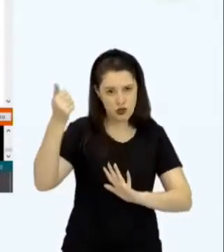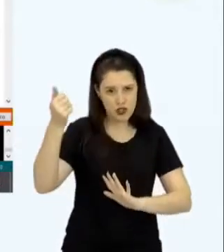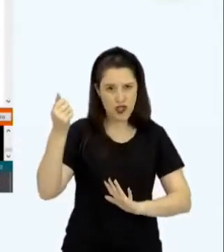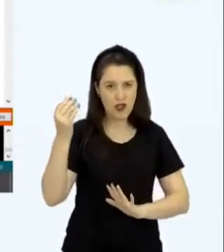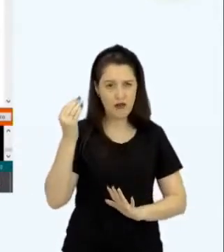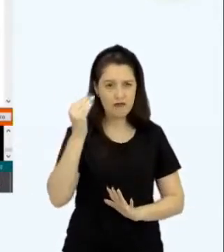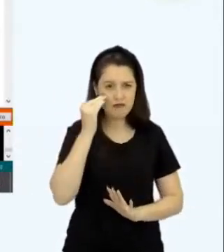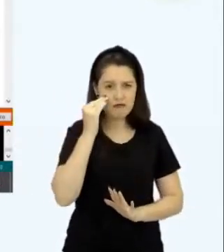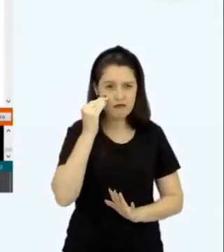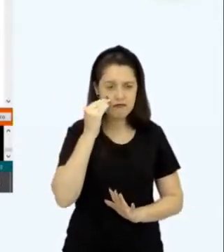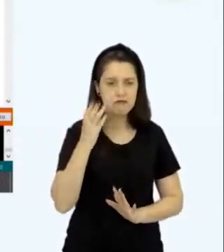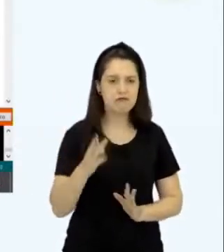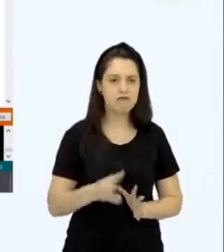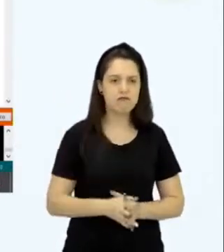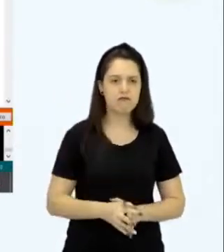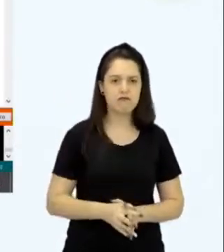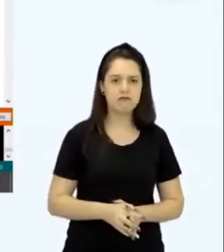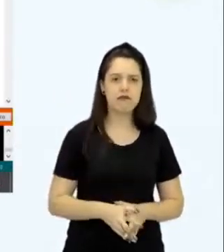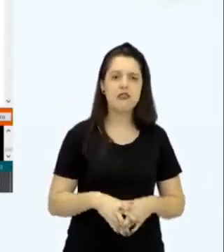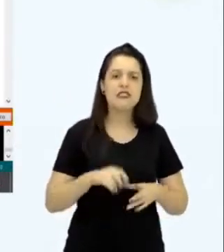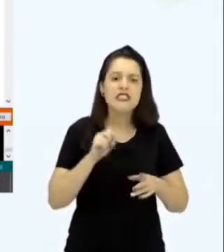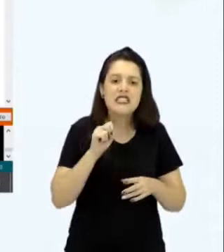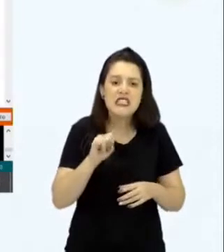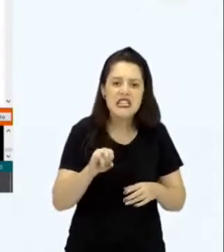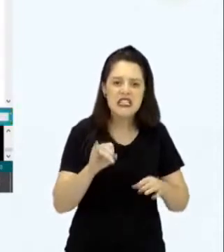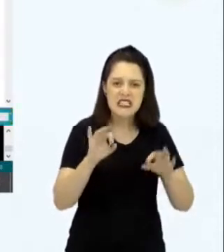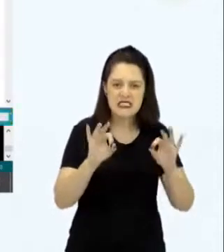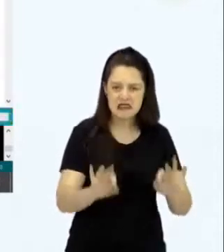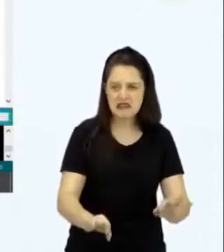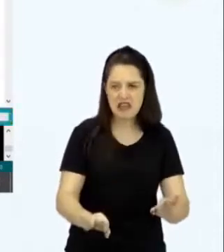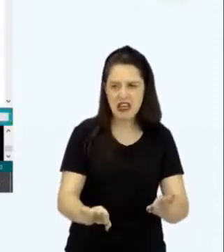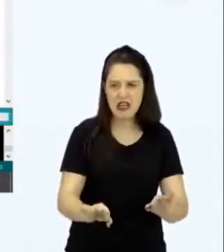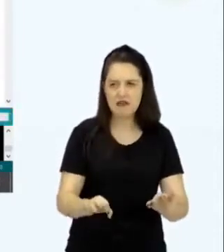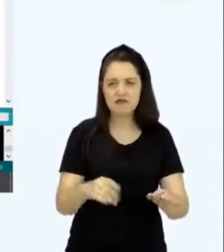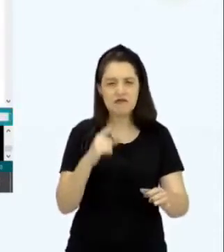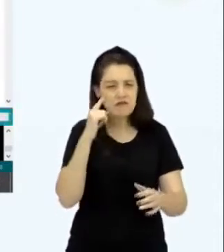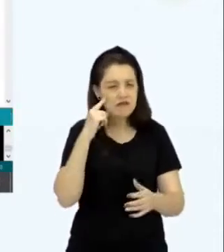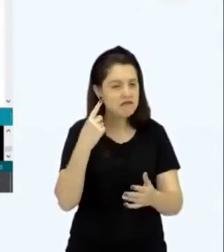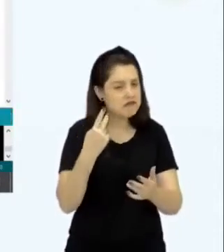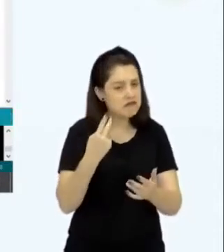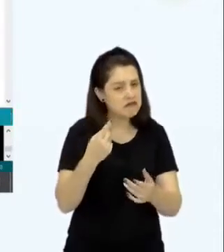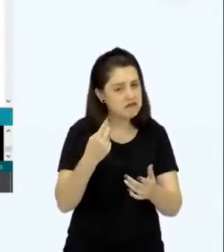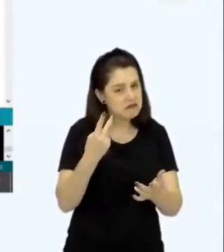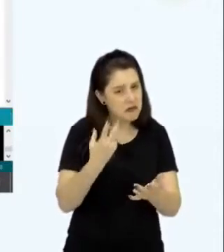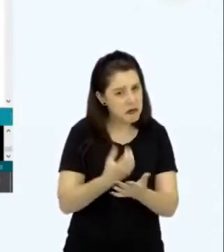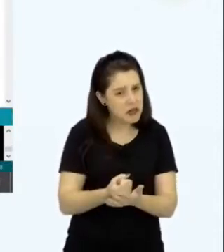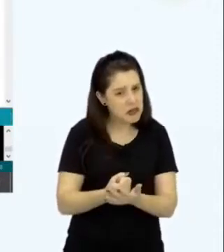vírgula. Vamos ver se ele vai manter, se vai dar certo para a gente carregar.